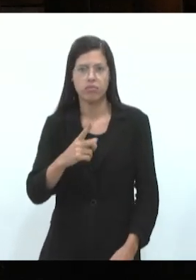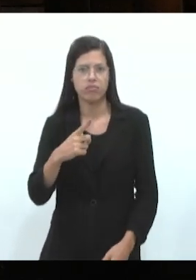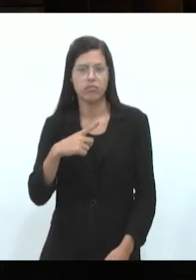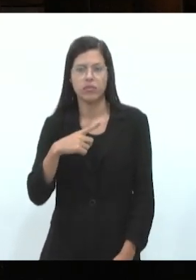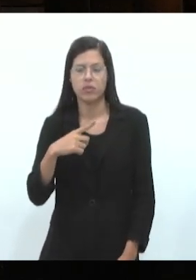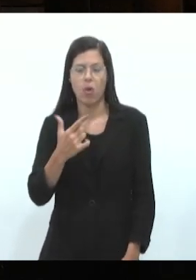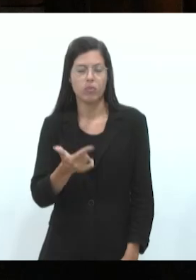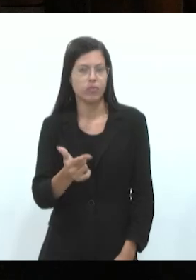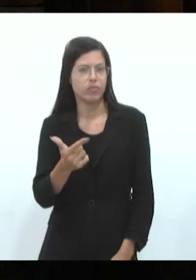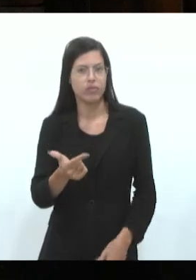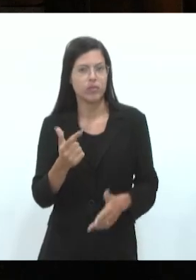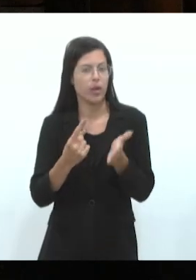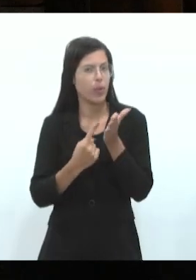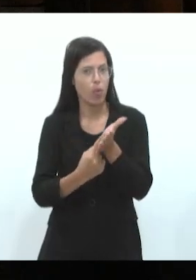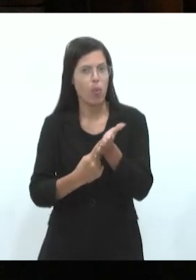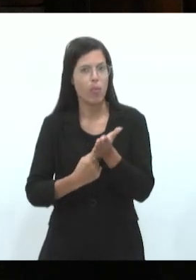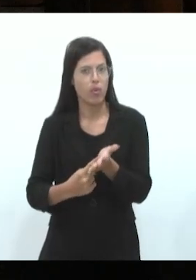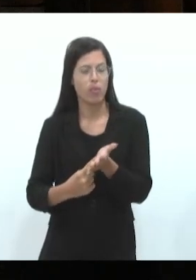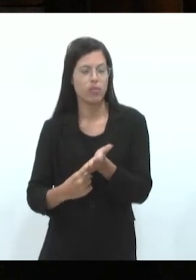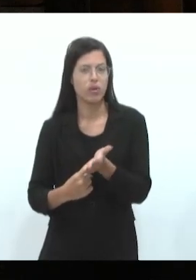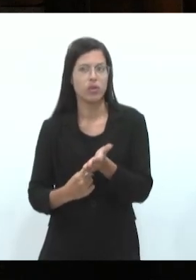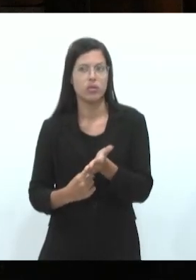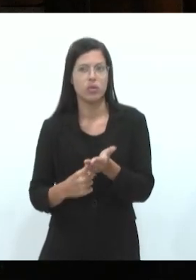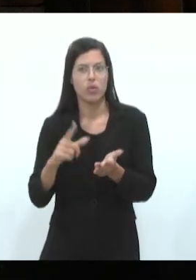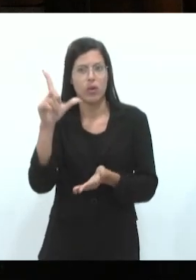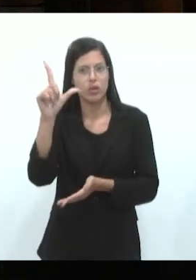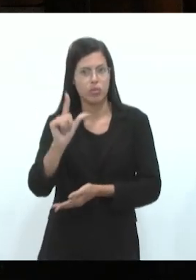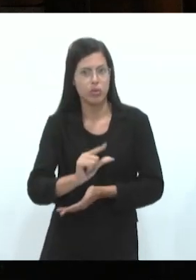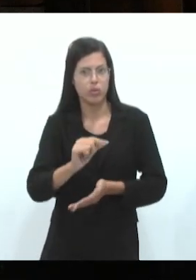comprometidos com a redução de criminalidade.